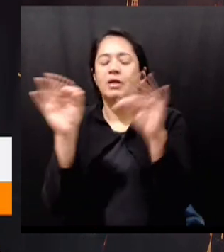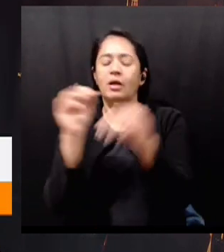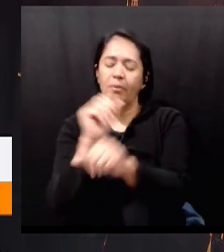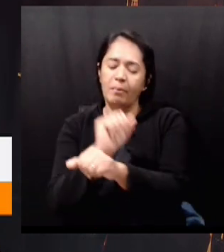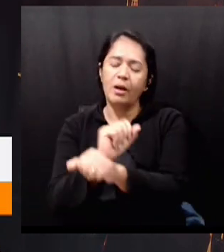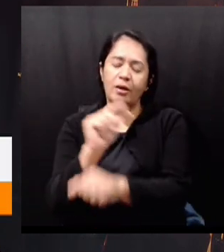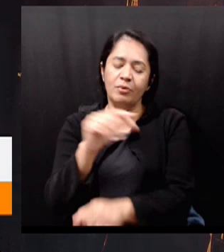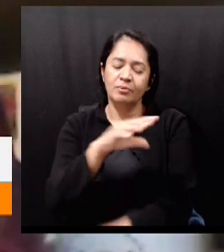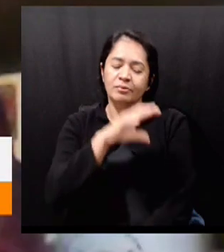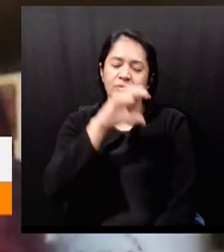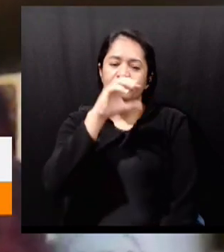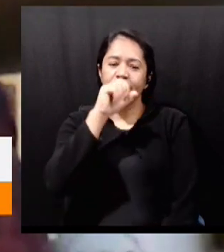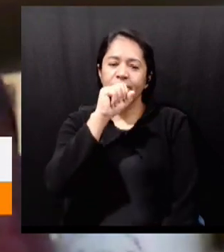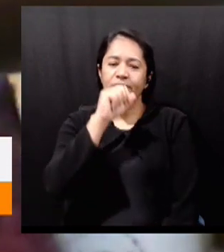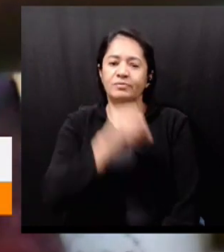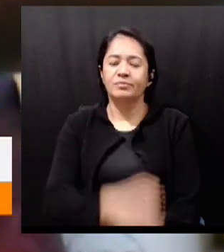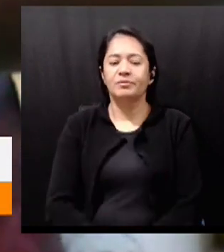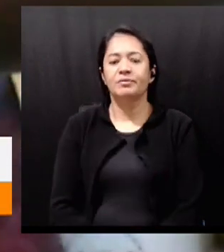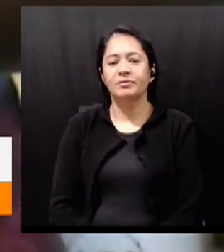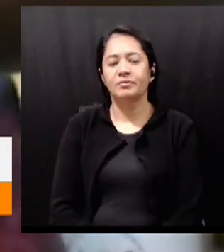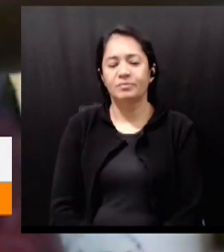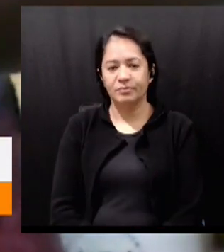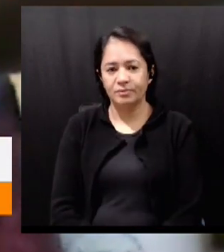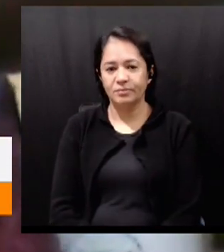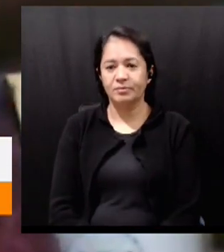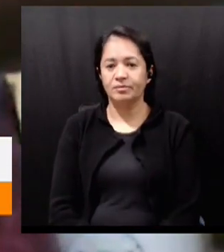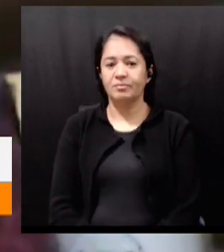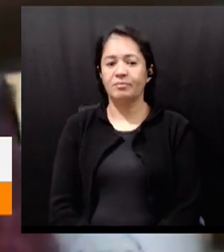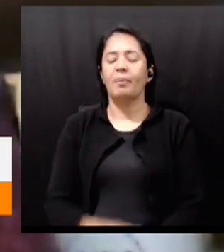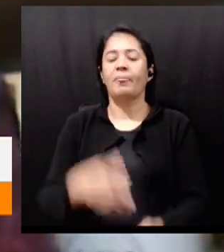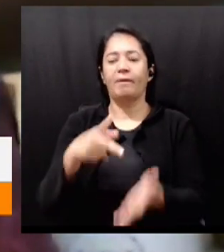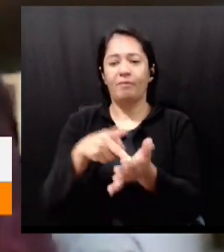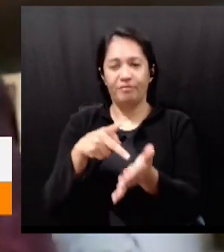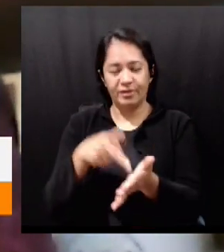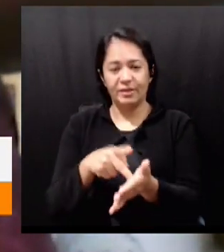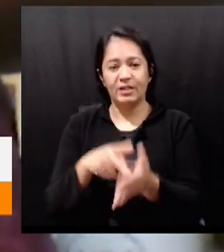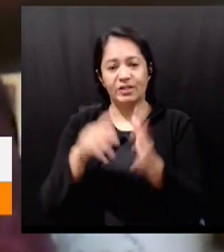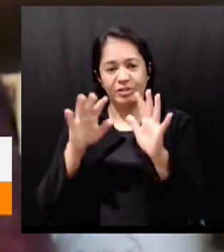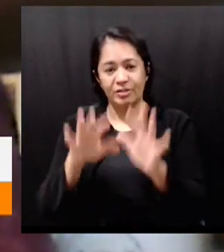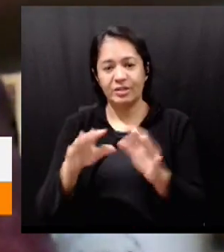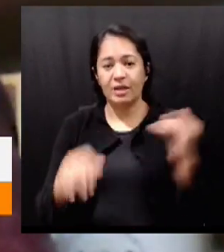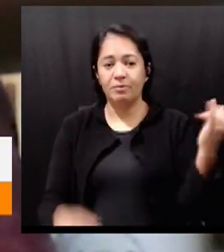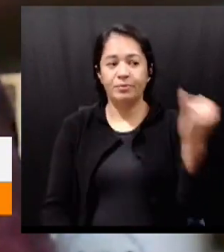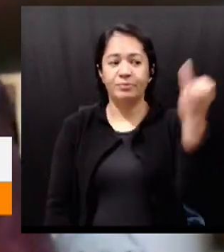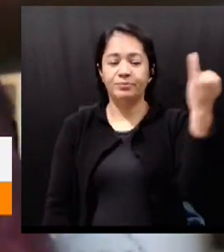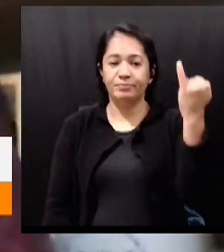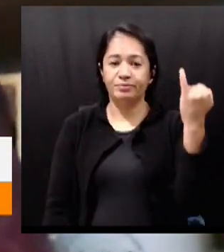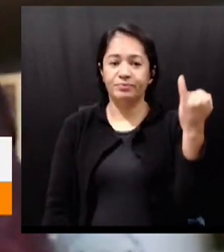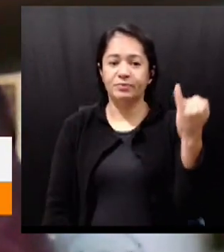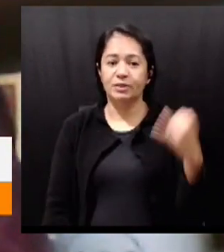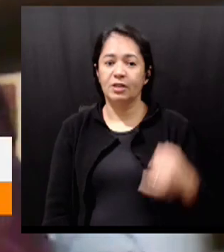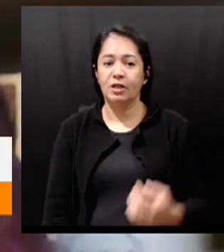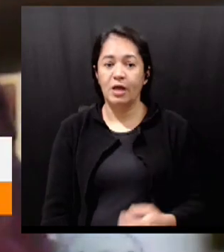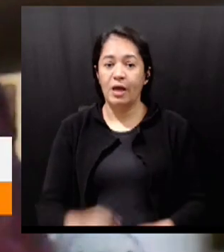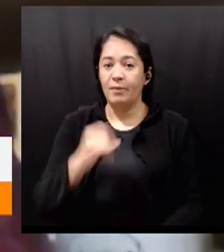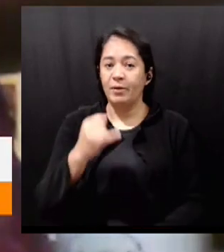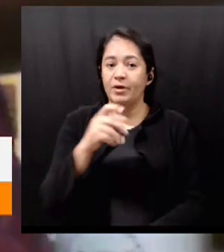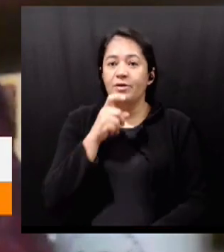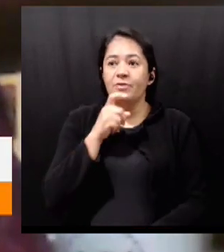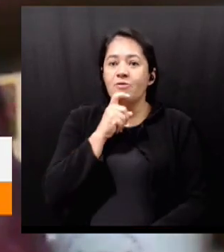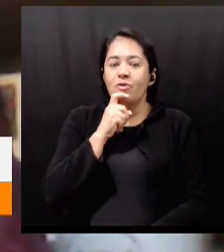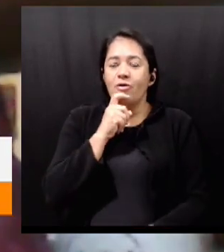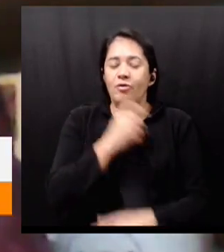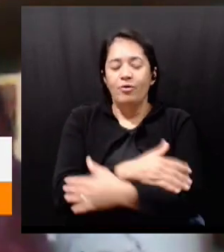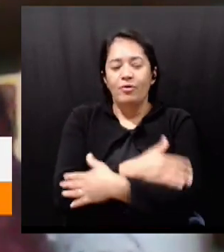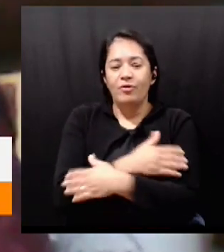é? É verdade, é extremamente importante aproveitar assim o frio, ficar em casa, fazer